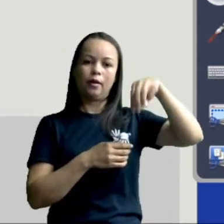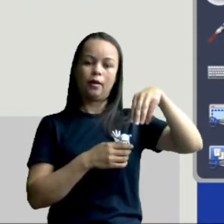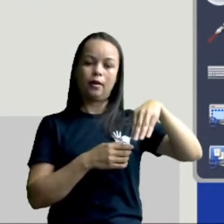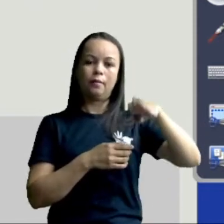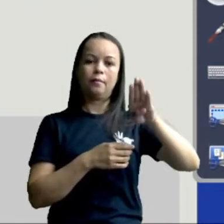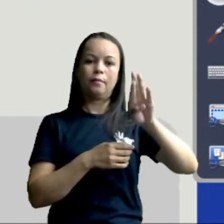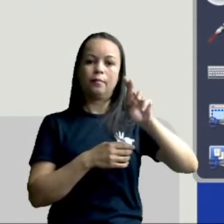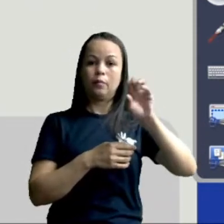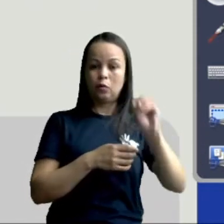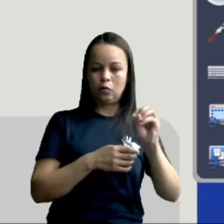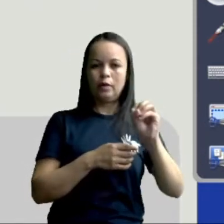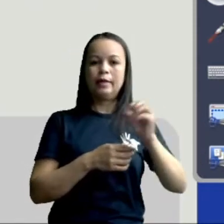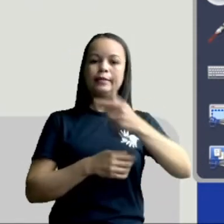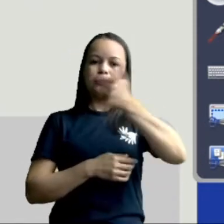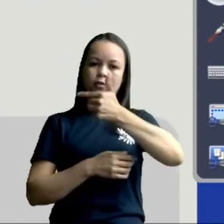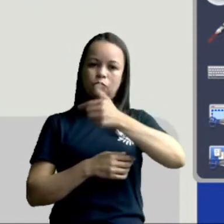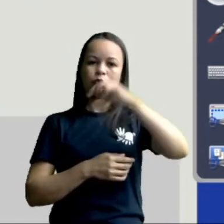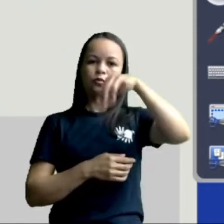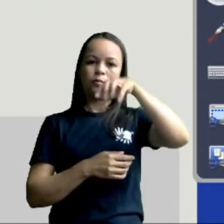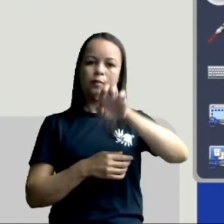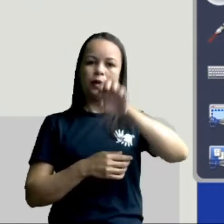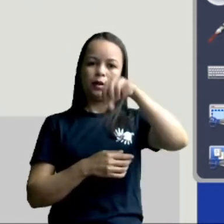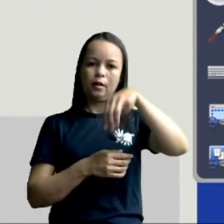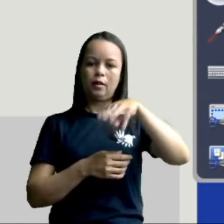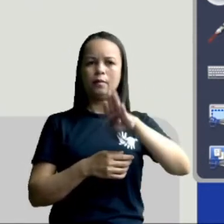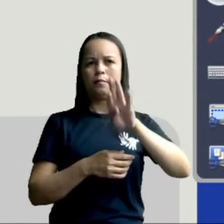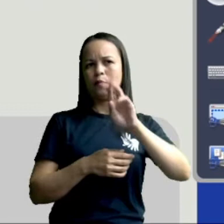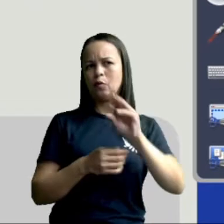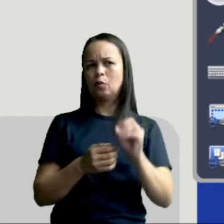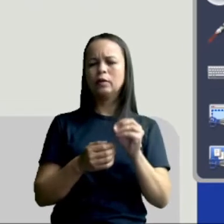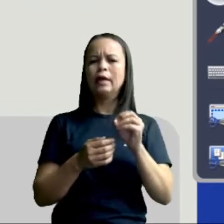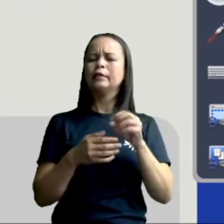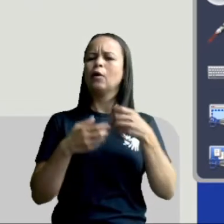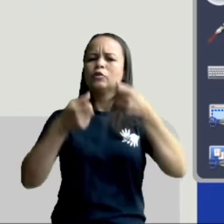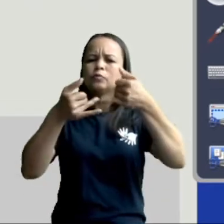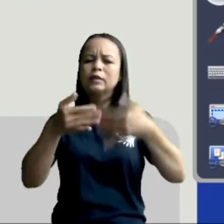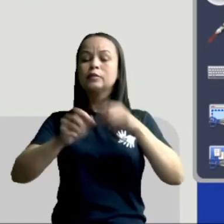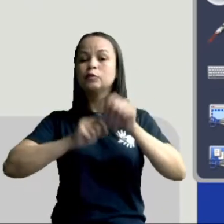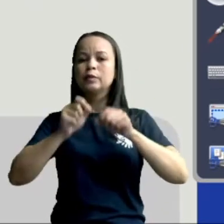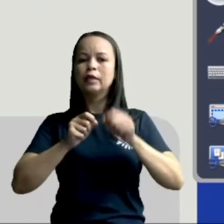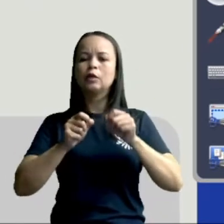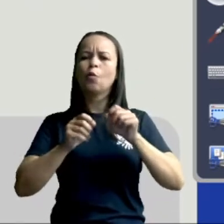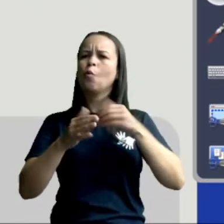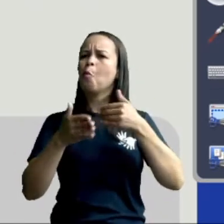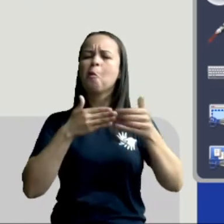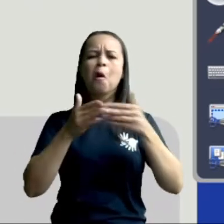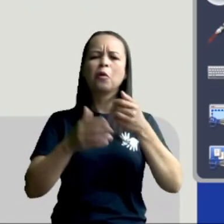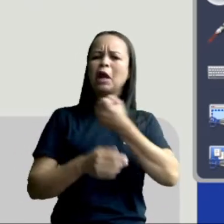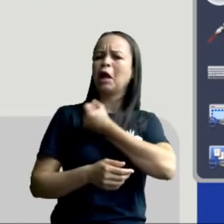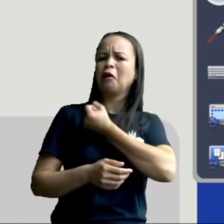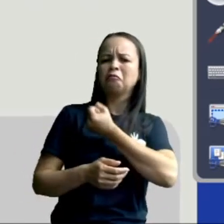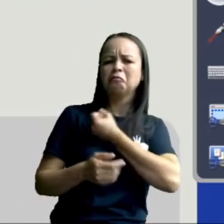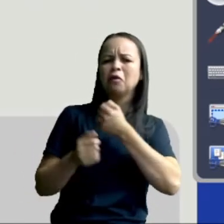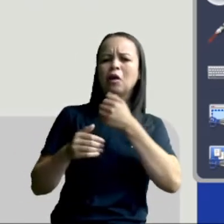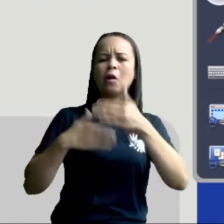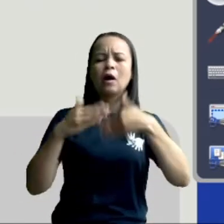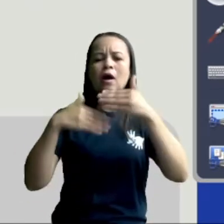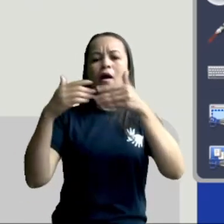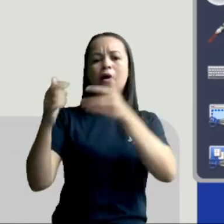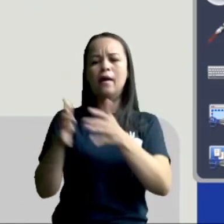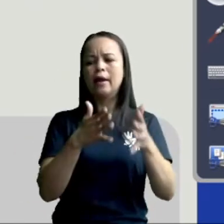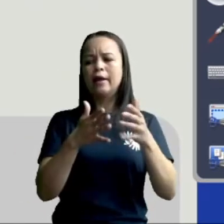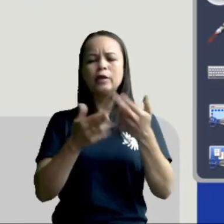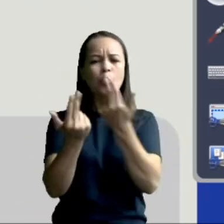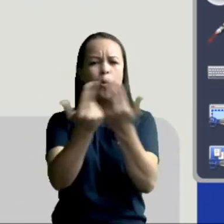diz que todo valor, número, uma letra, o que for, né? Toda expressão que a gente tiver é igual a